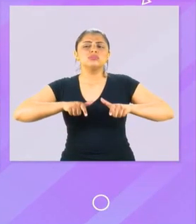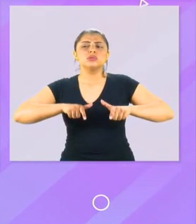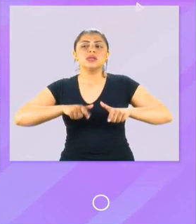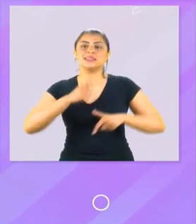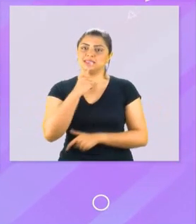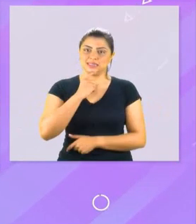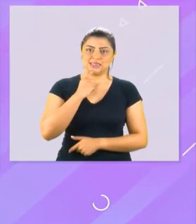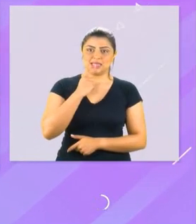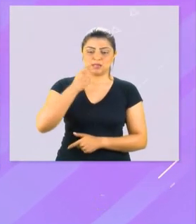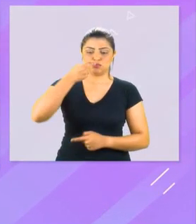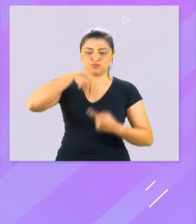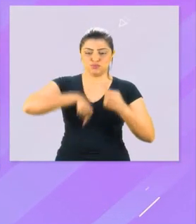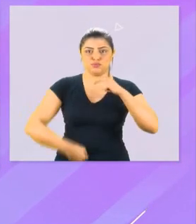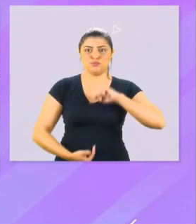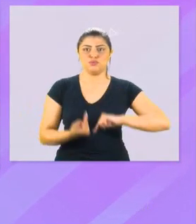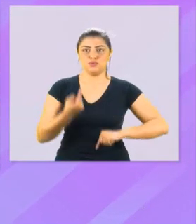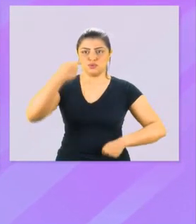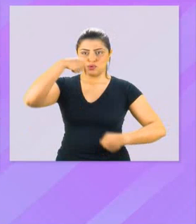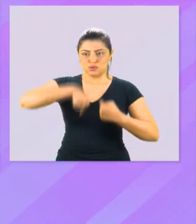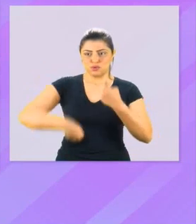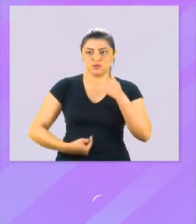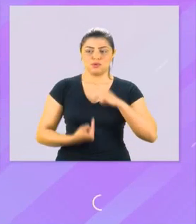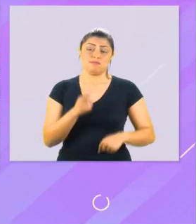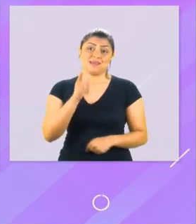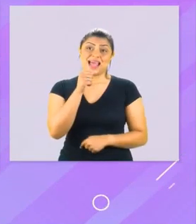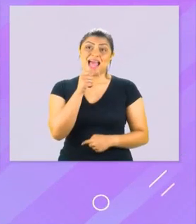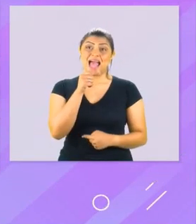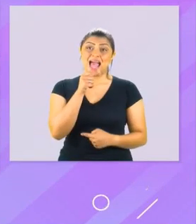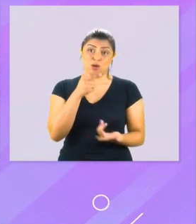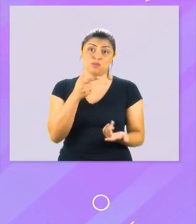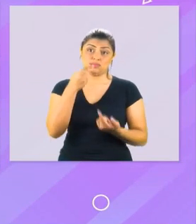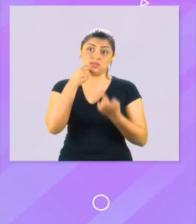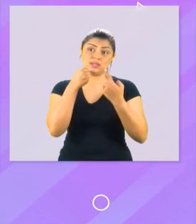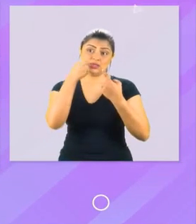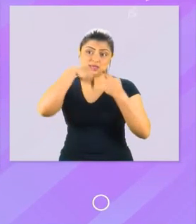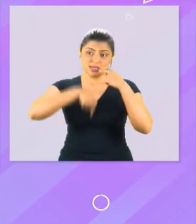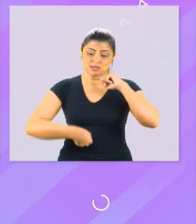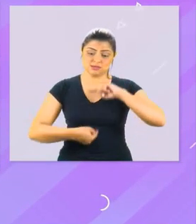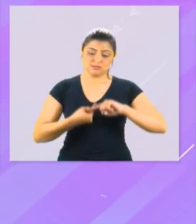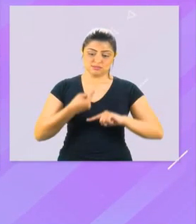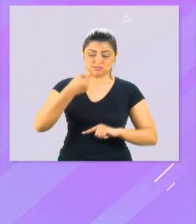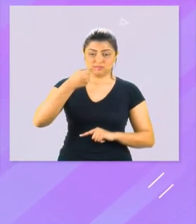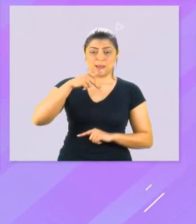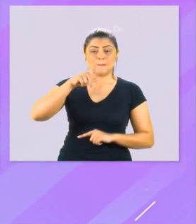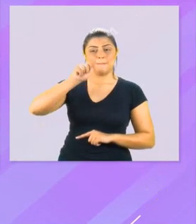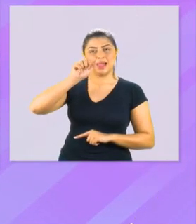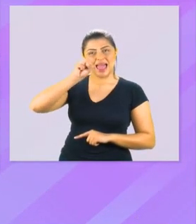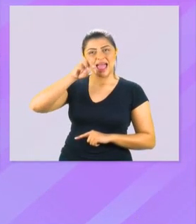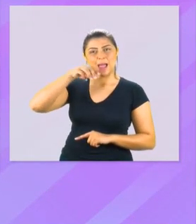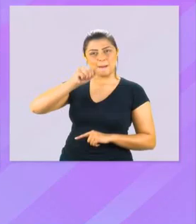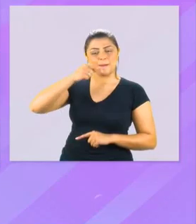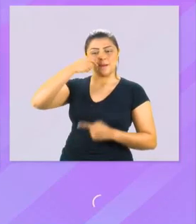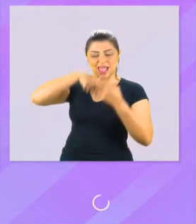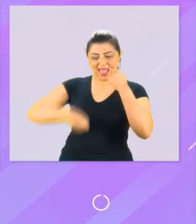transportado? Pelo sangue. E a maior parte do sangue é água, né? É aquosa, é o plasma no qual eu